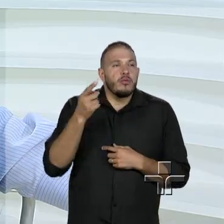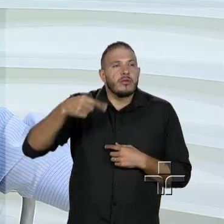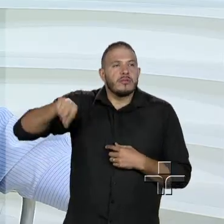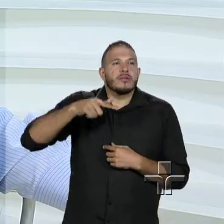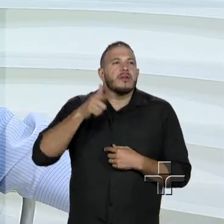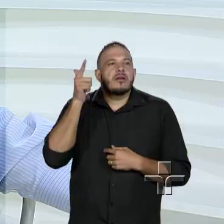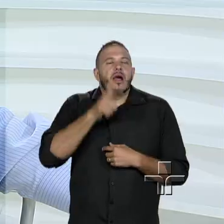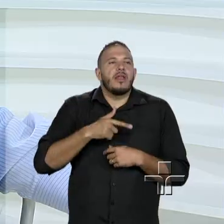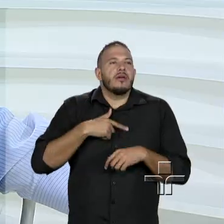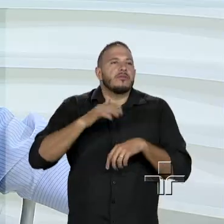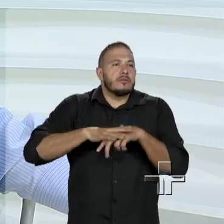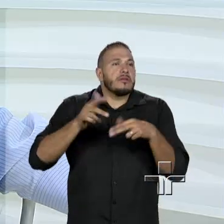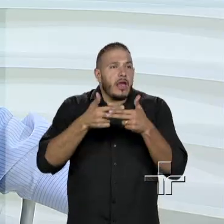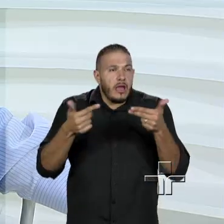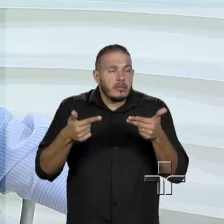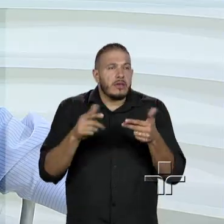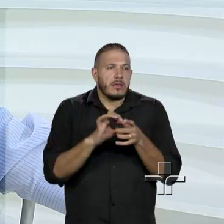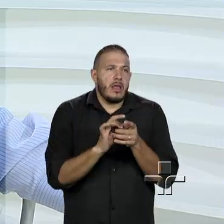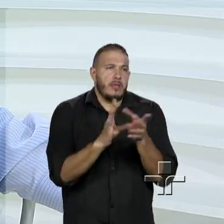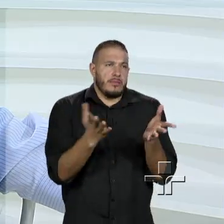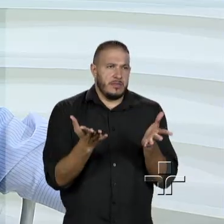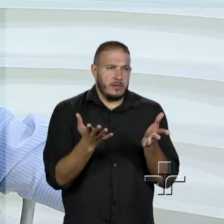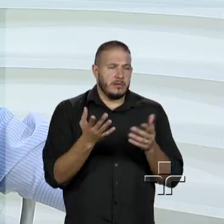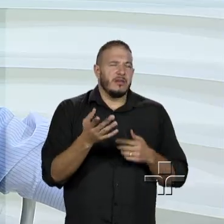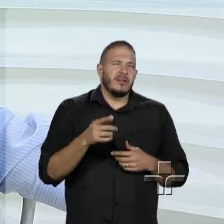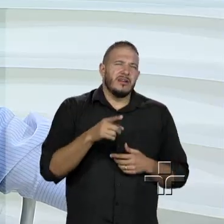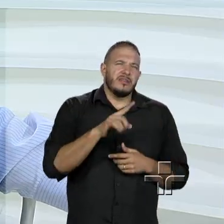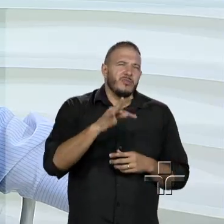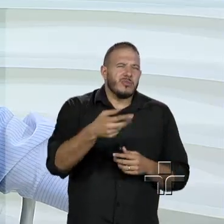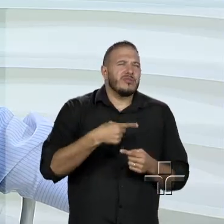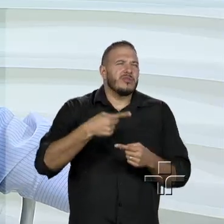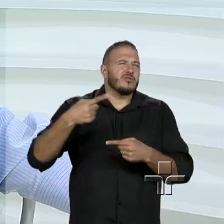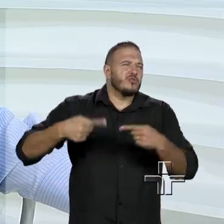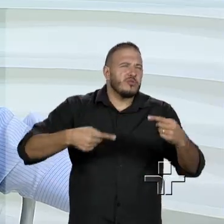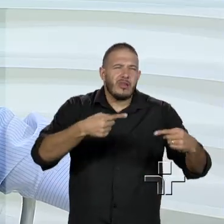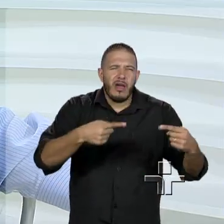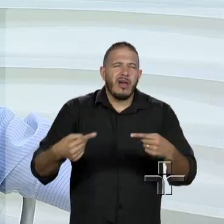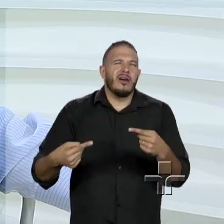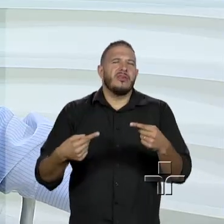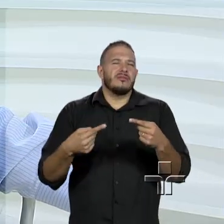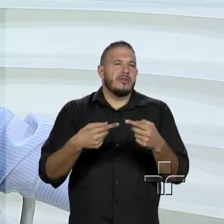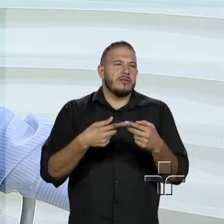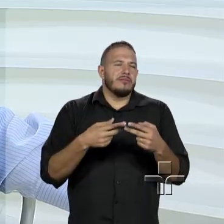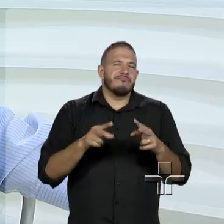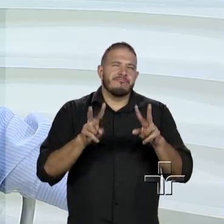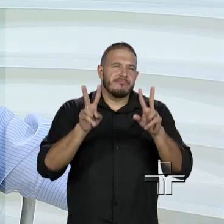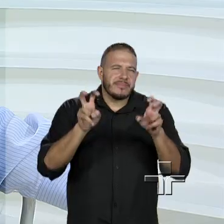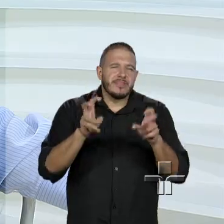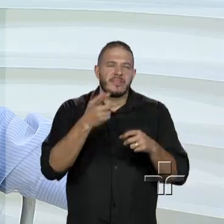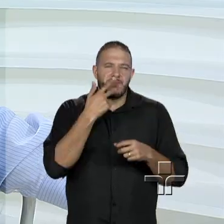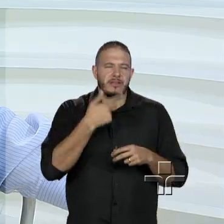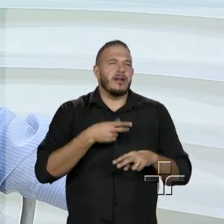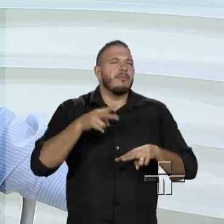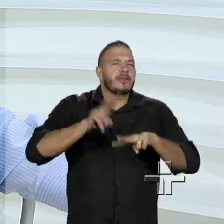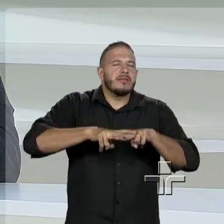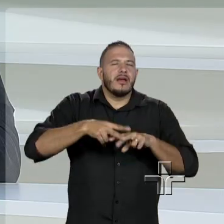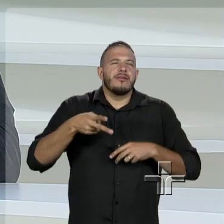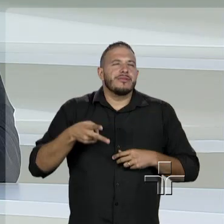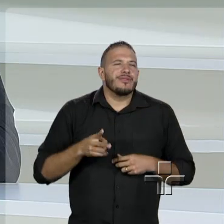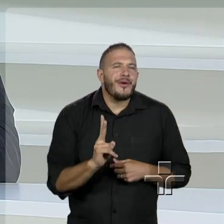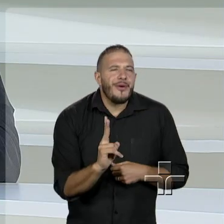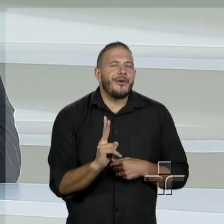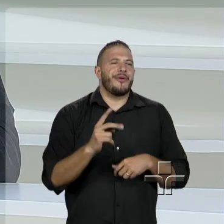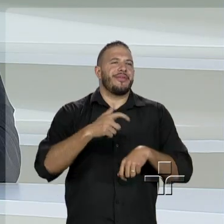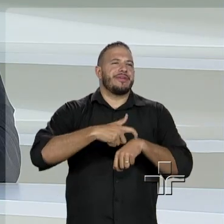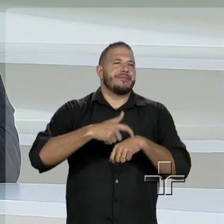liberdades. Então, essa discussão toda aí sobre prisão em 2º grau,